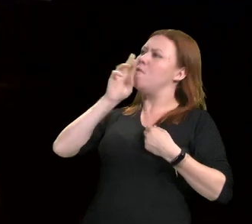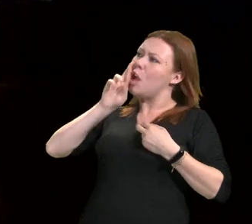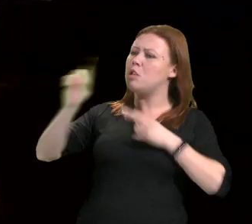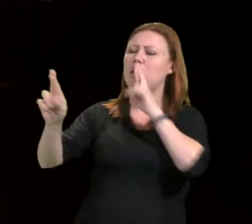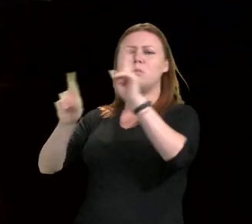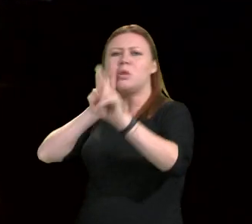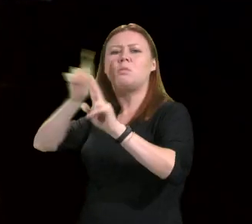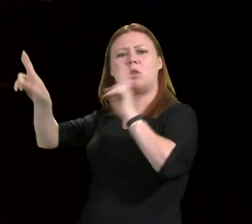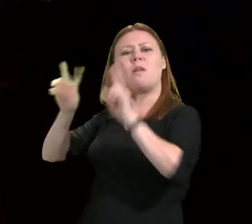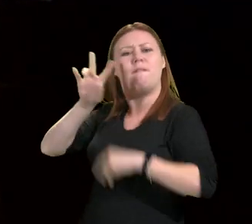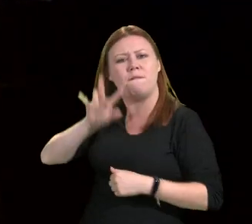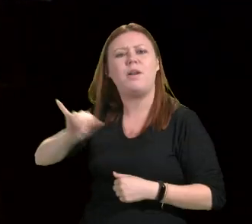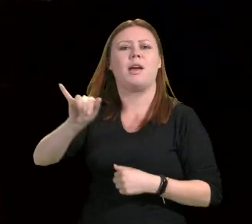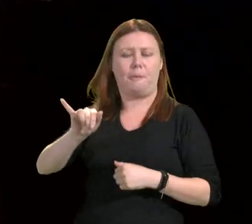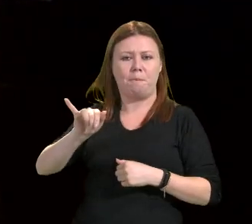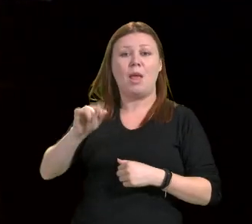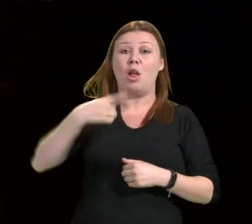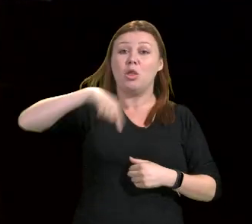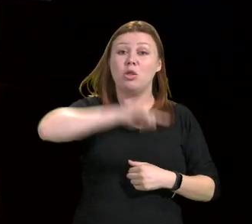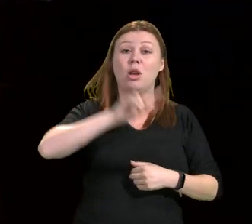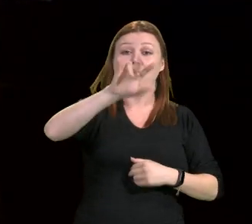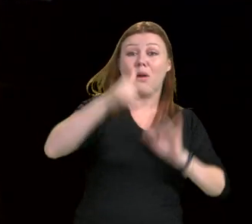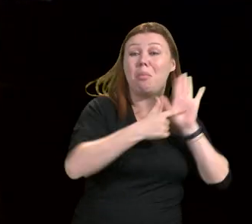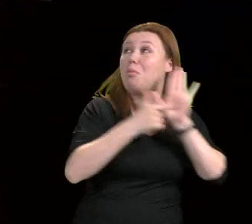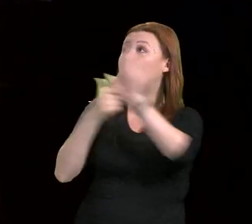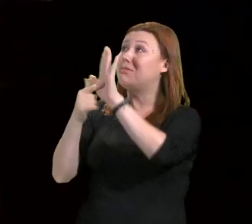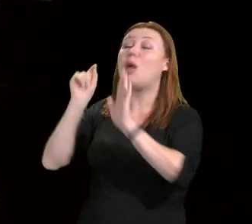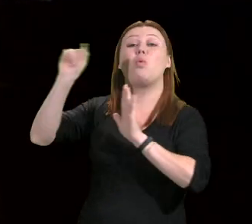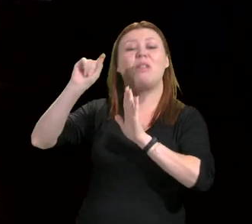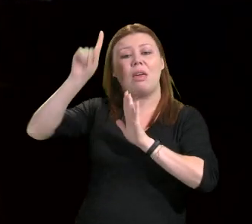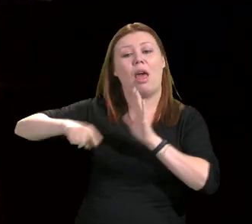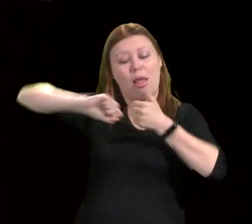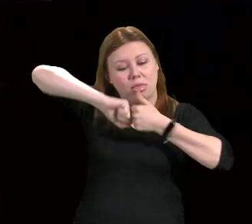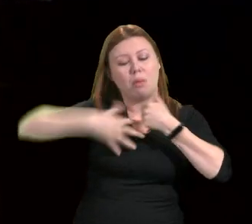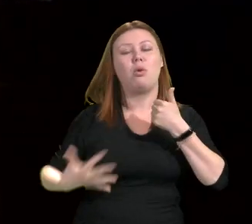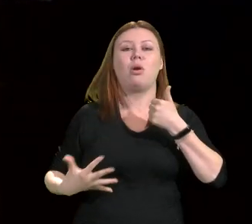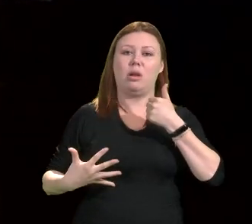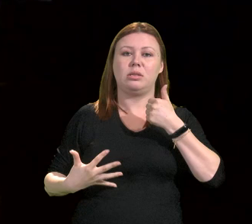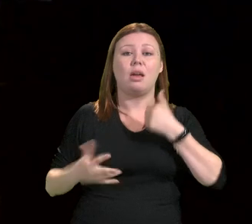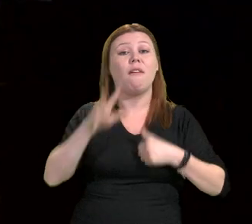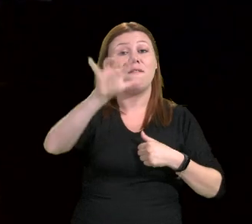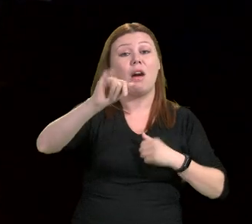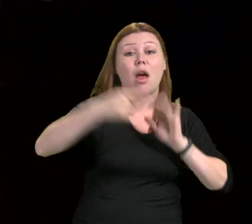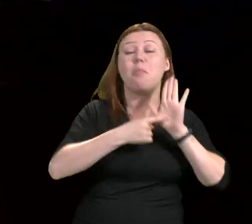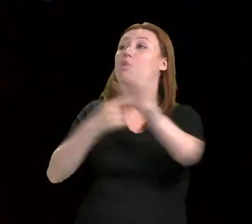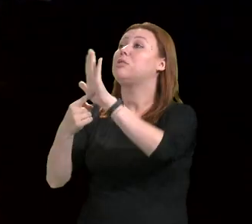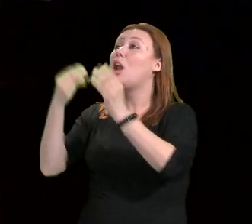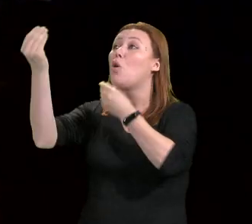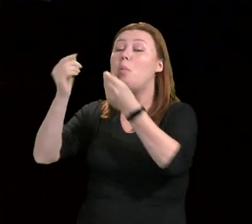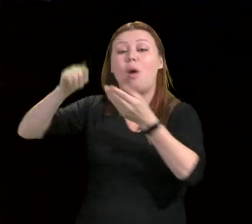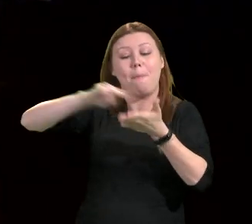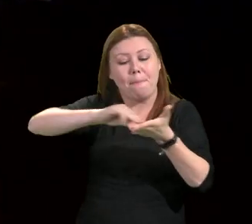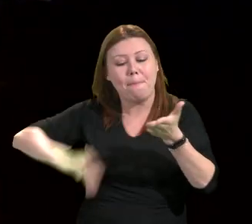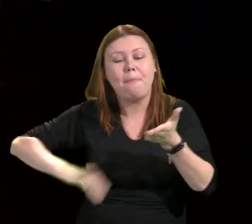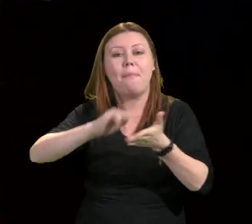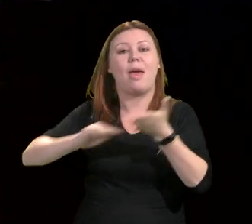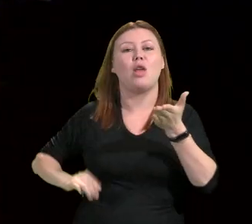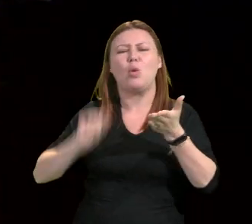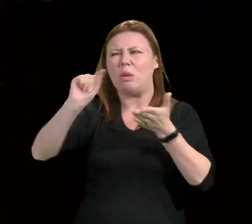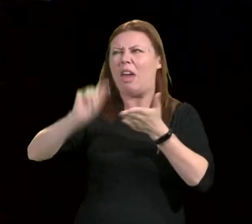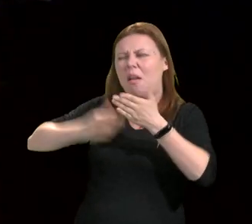contra nós. Nós vamos mostrar para eles o que é democracia, nós vamos mostrar para eles o que é método, nós vamos mostrar para eles o que é